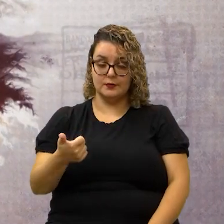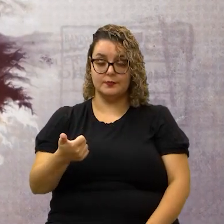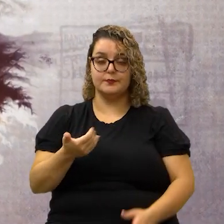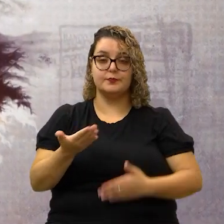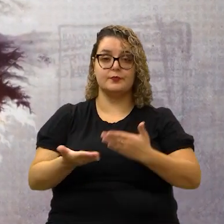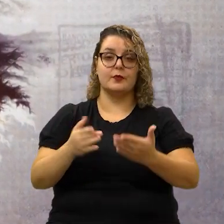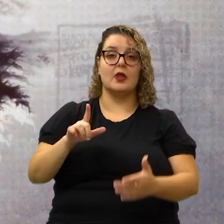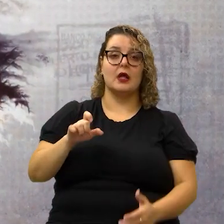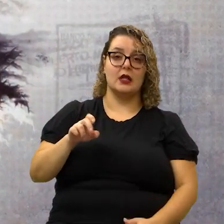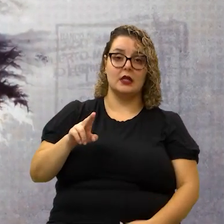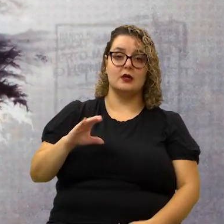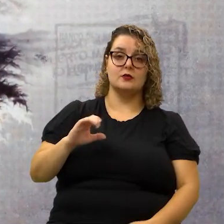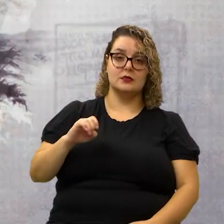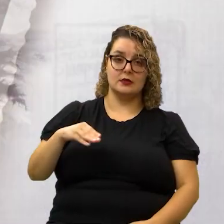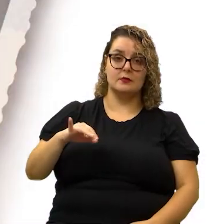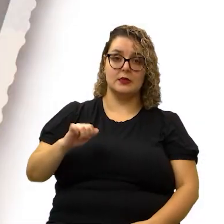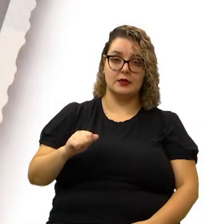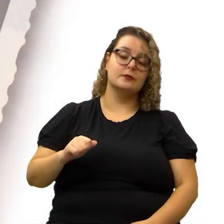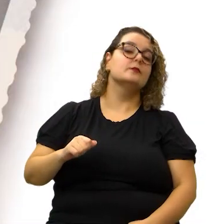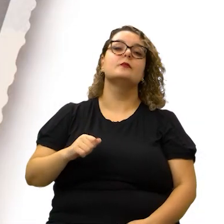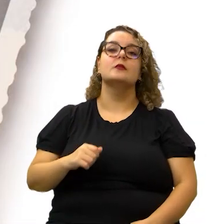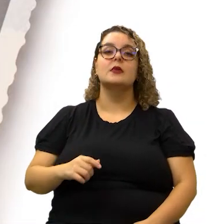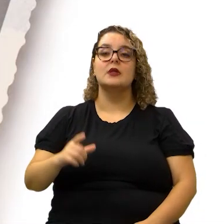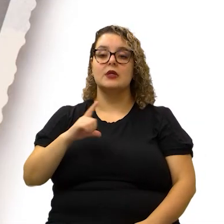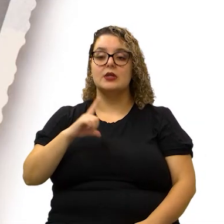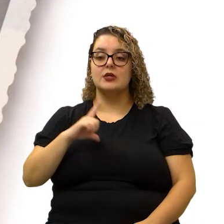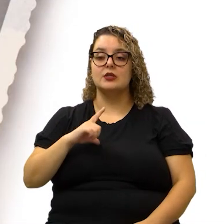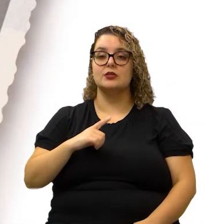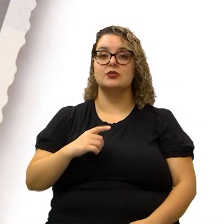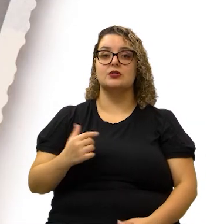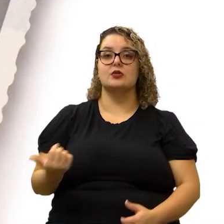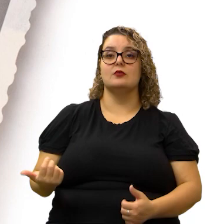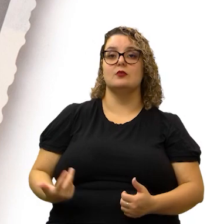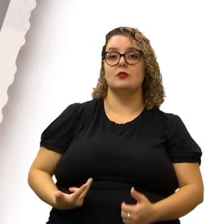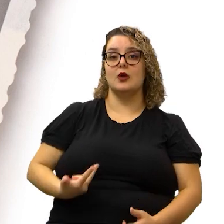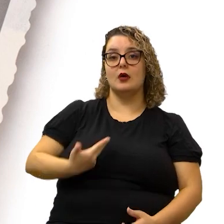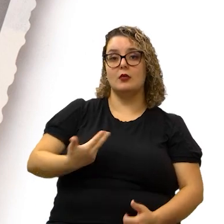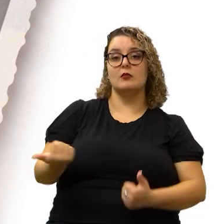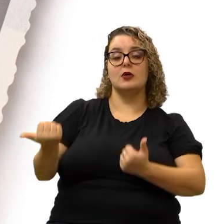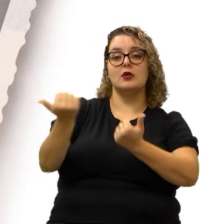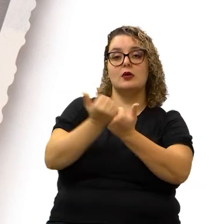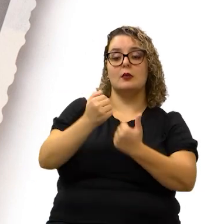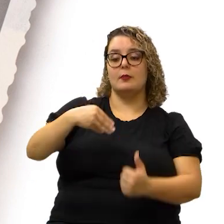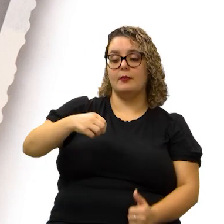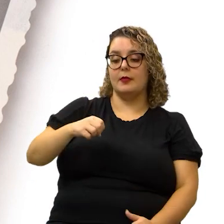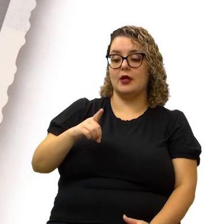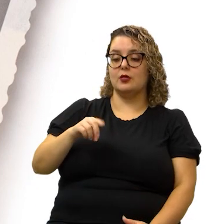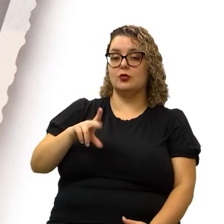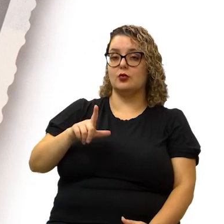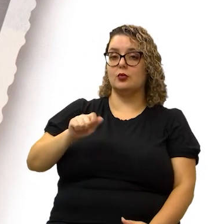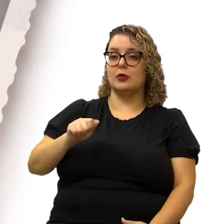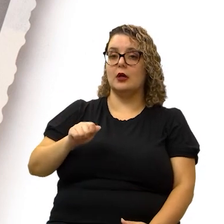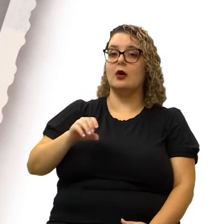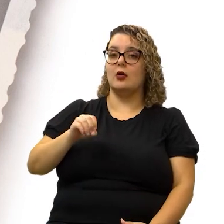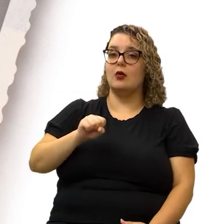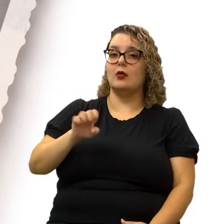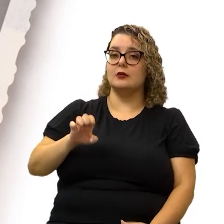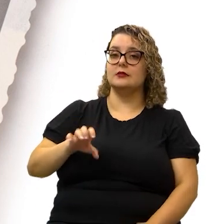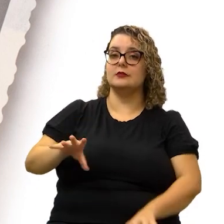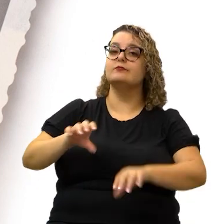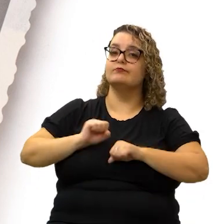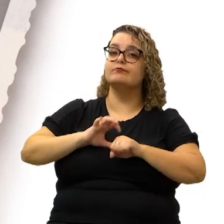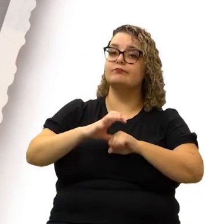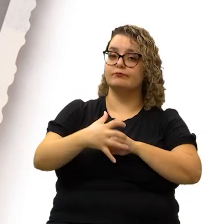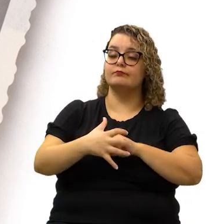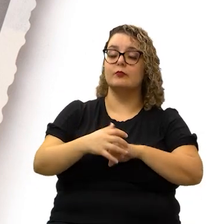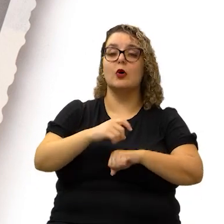Ela tratava uma leucemia e havia acabado de passar pelo transplante de medula óssea quando contraiu